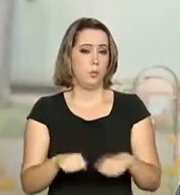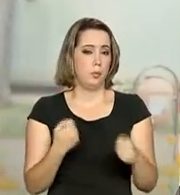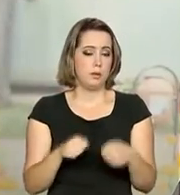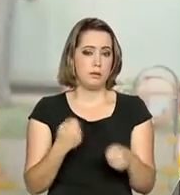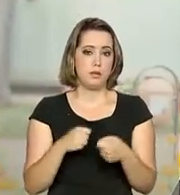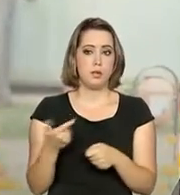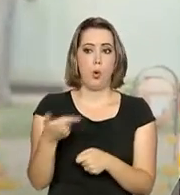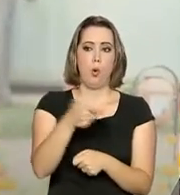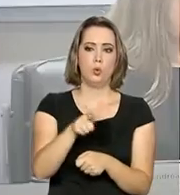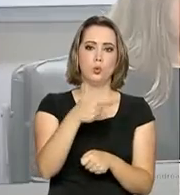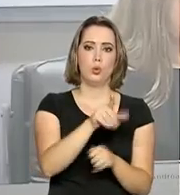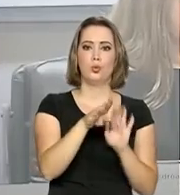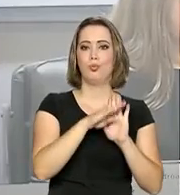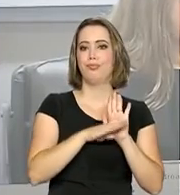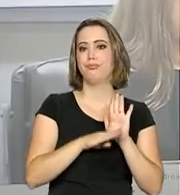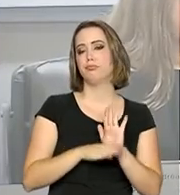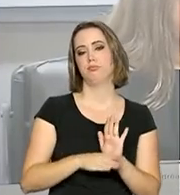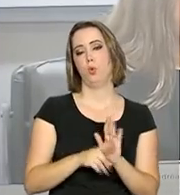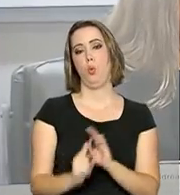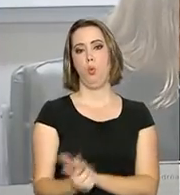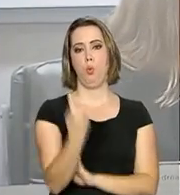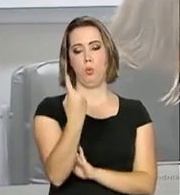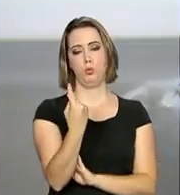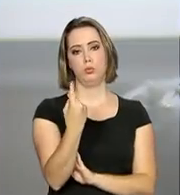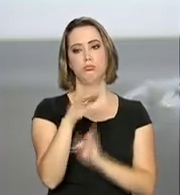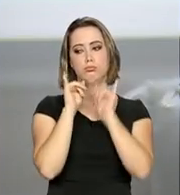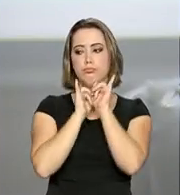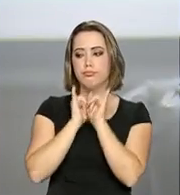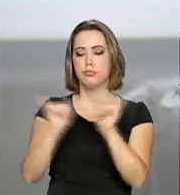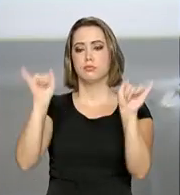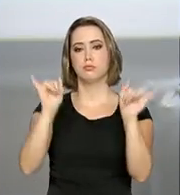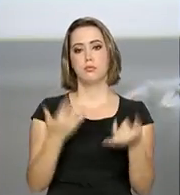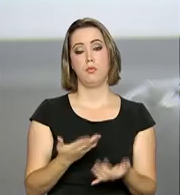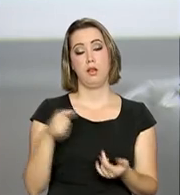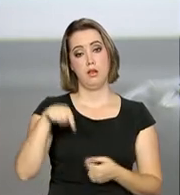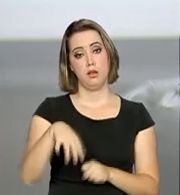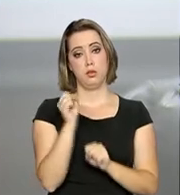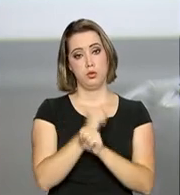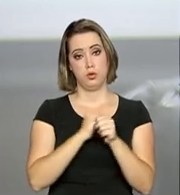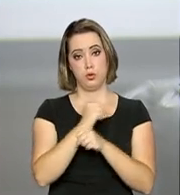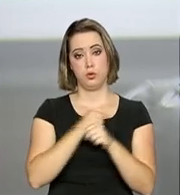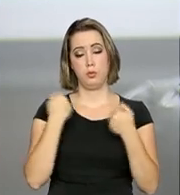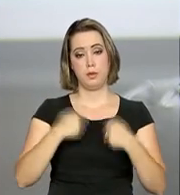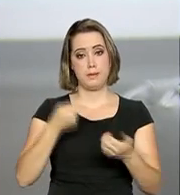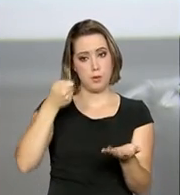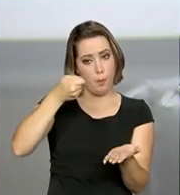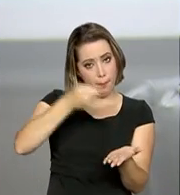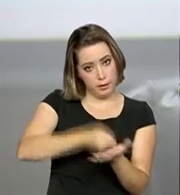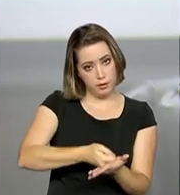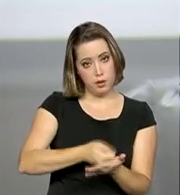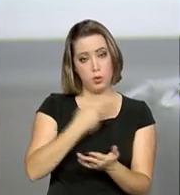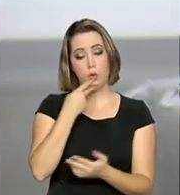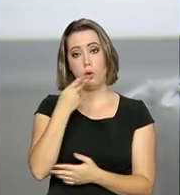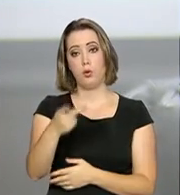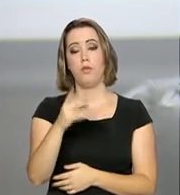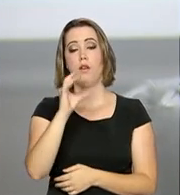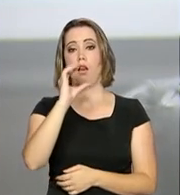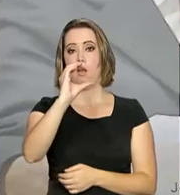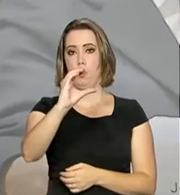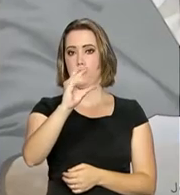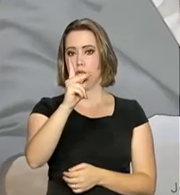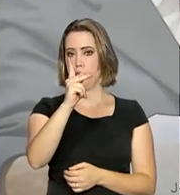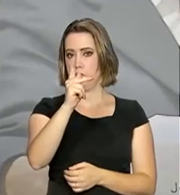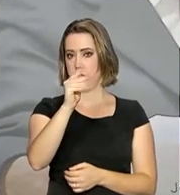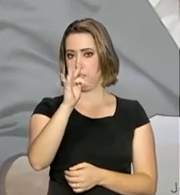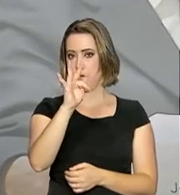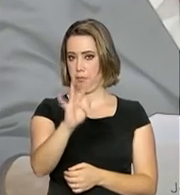o Receita Net. De acordo com a Receita Federal, esse ano vai ser obrigatório informar o CPF de dependentes